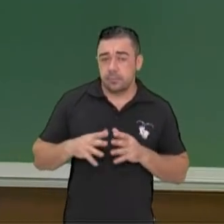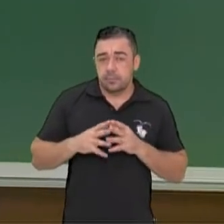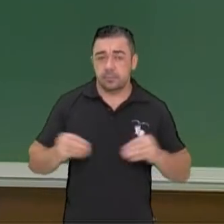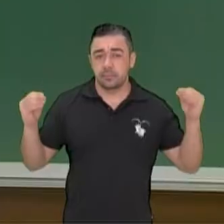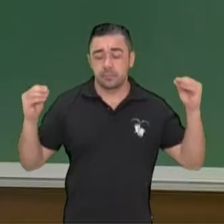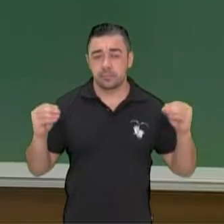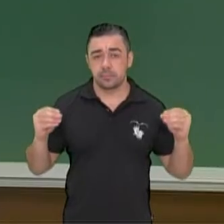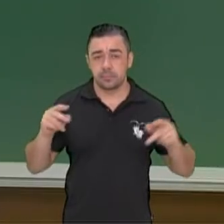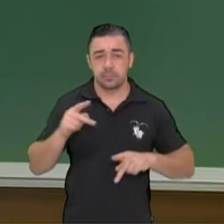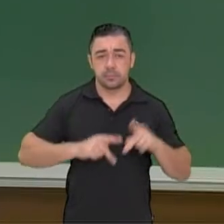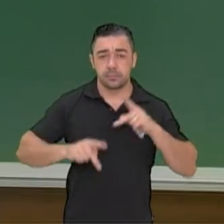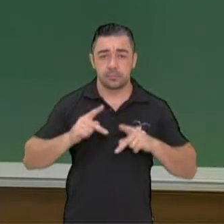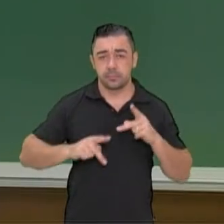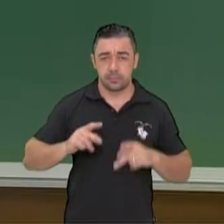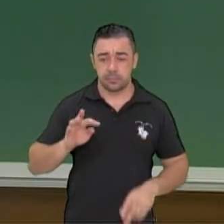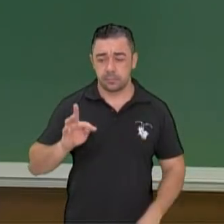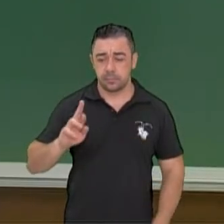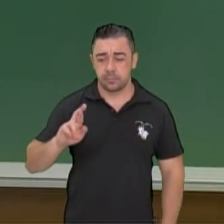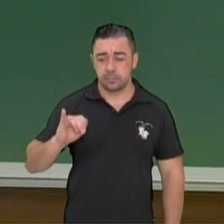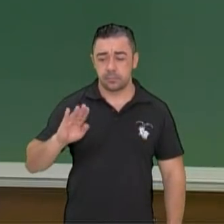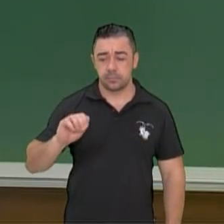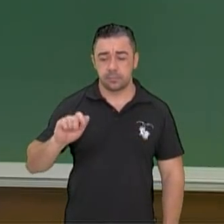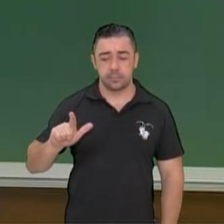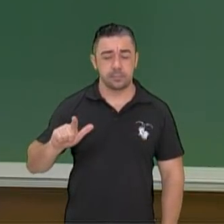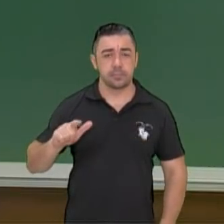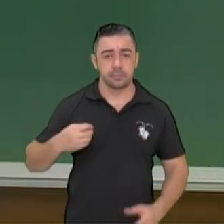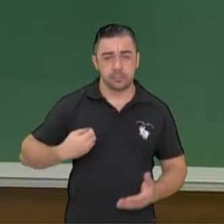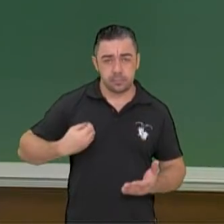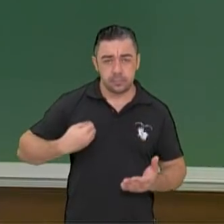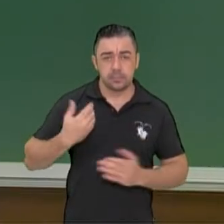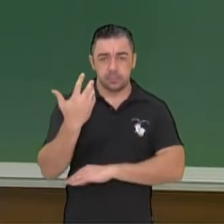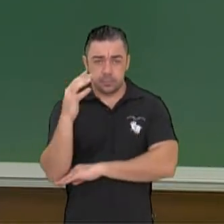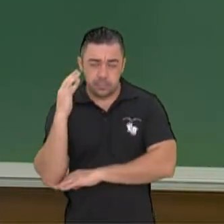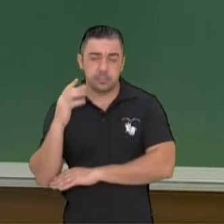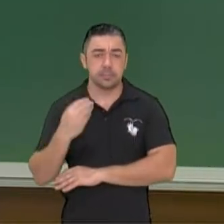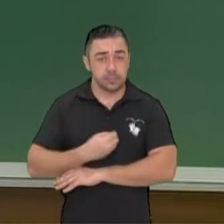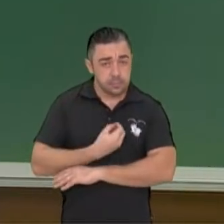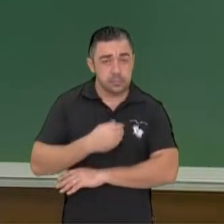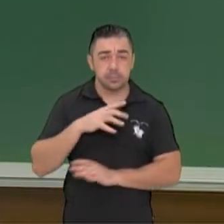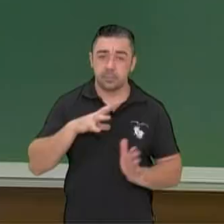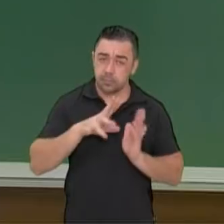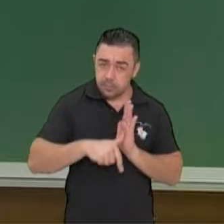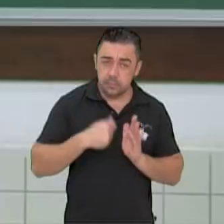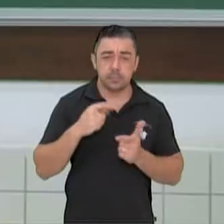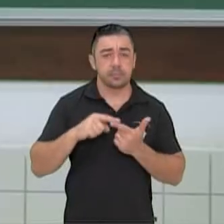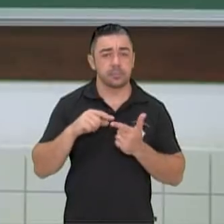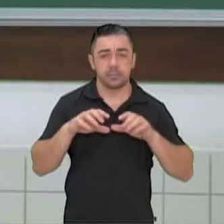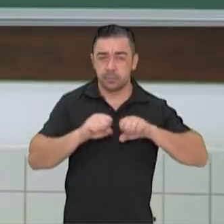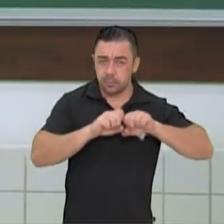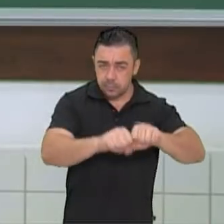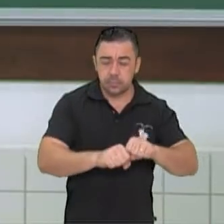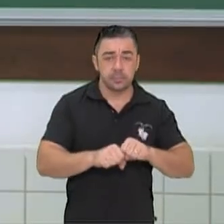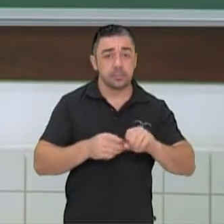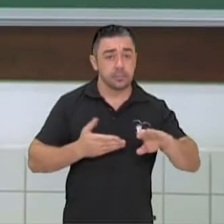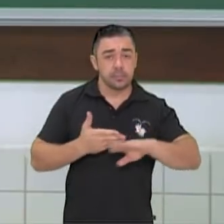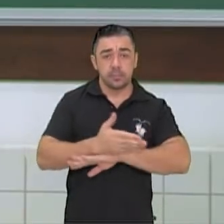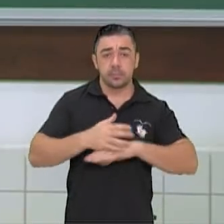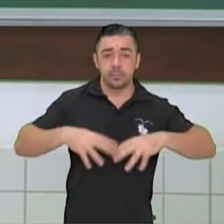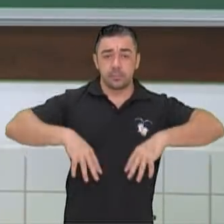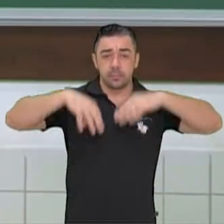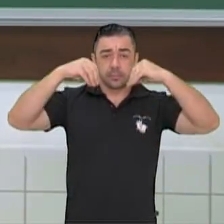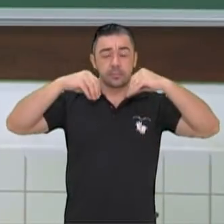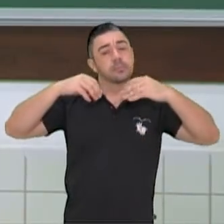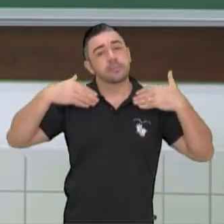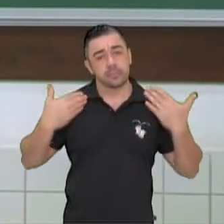povos tribais que viviam na floresta, que vivem de saques, de roubos, de ataques. Para fazer aquele ataque aos castelos, quem que faz essa